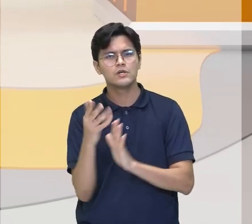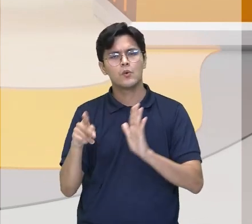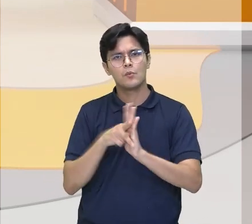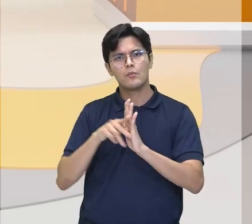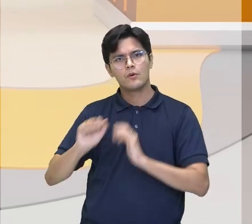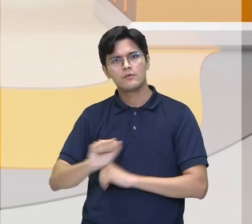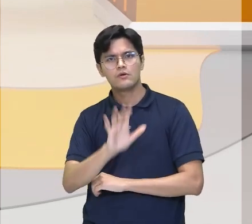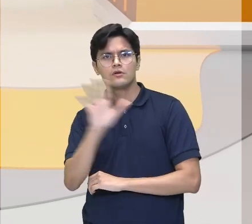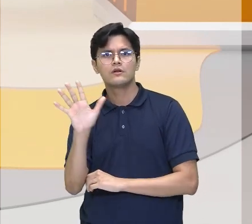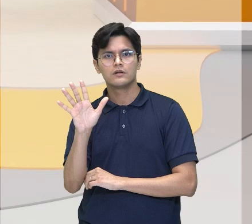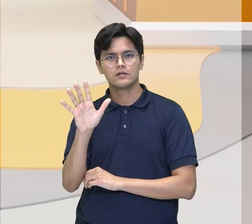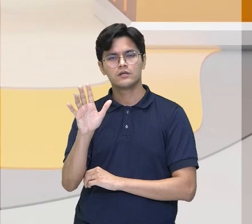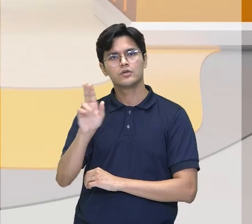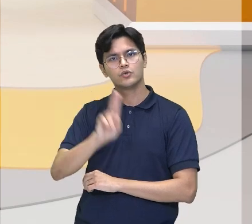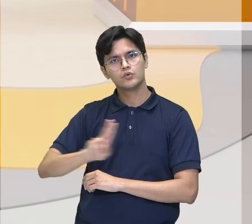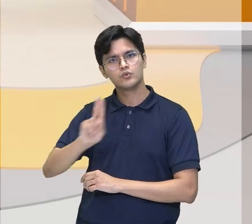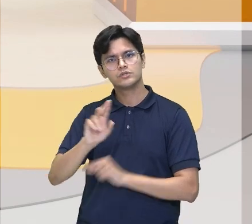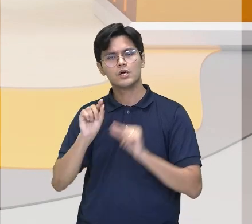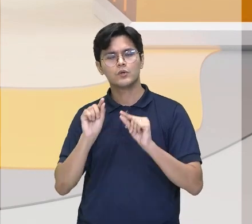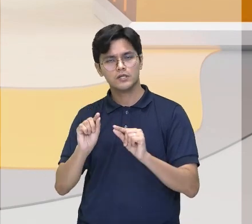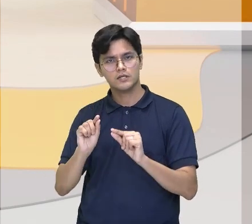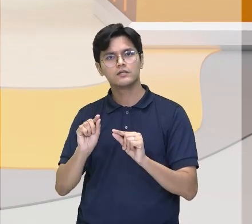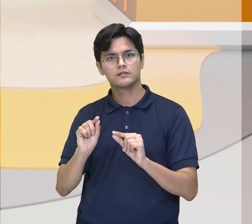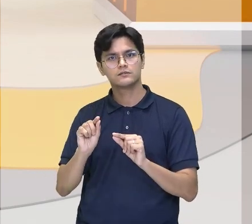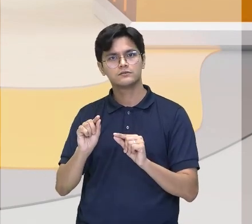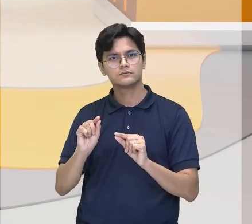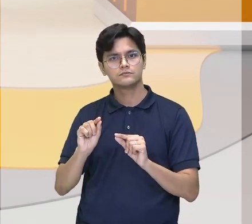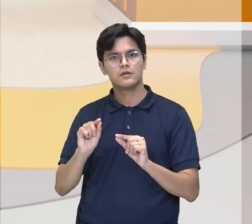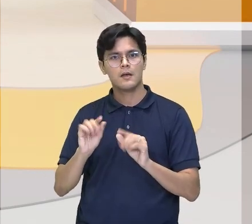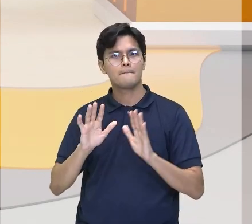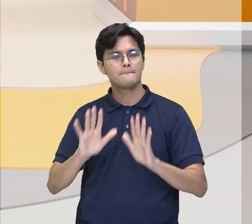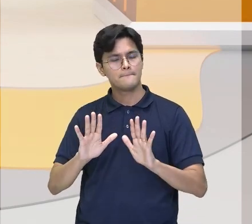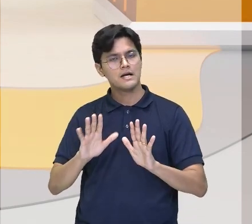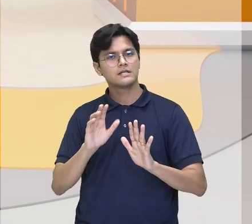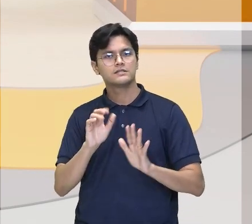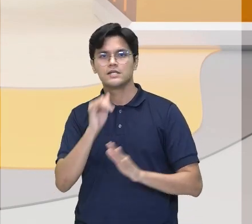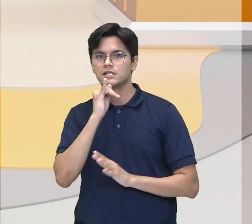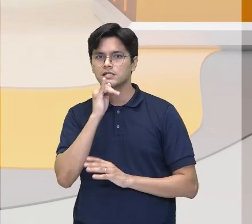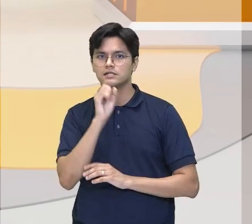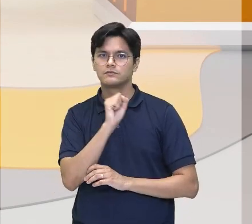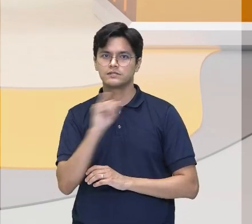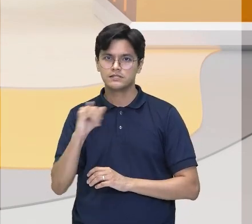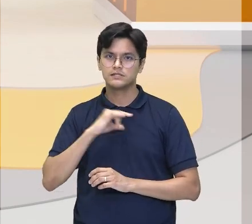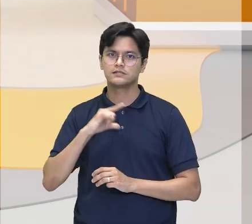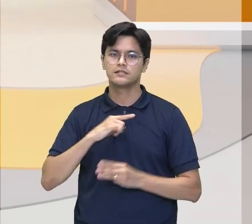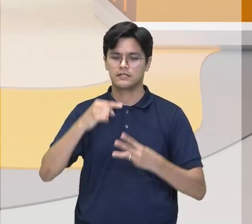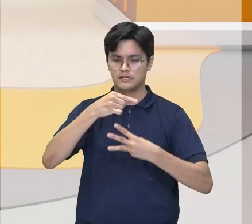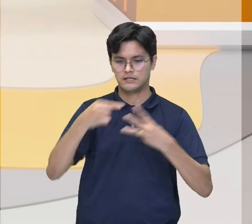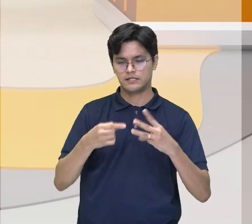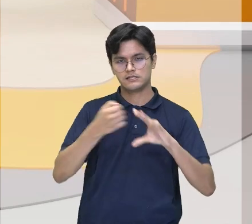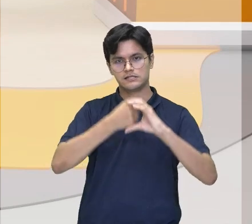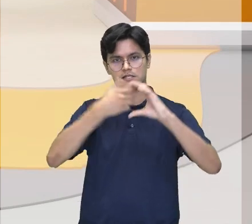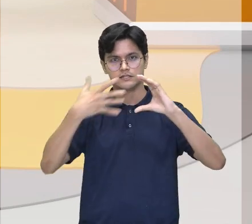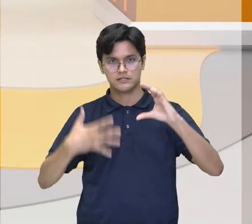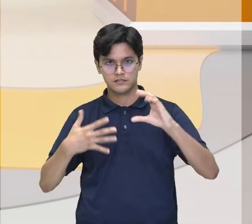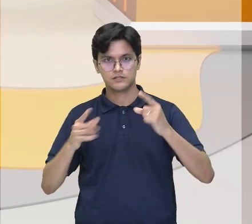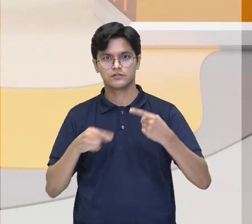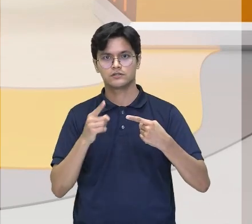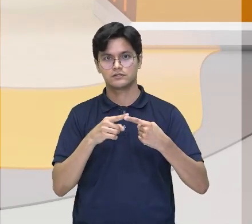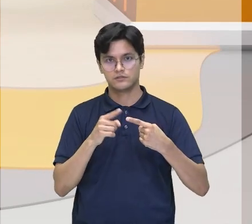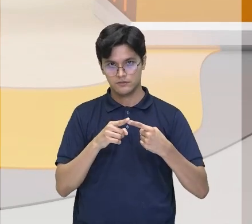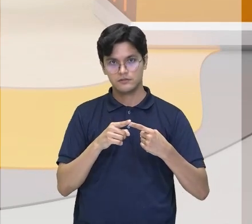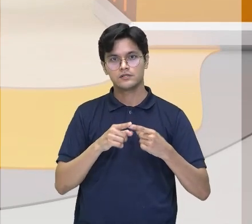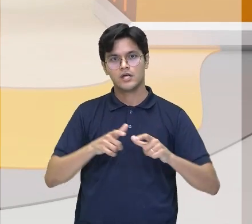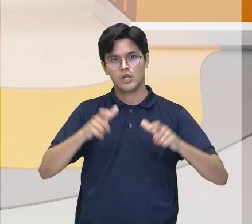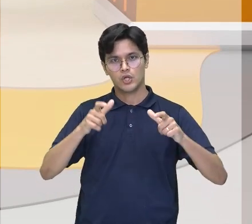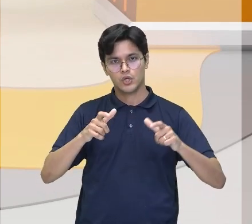de economia é modo de produção asiático. Mas se o modo de produção tem 3 características, que é a centralização